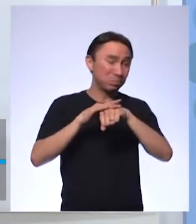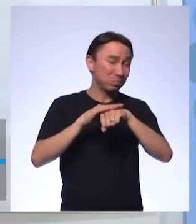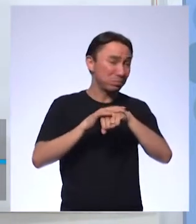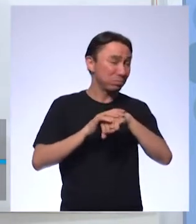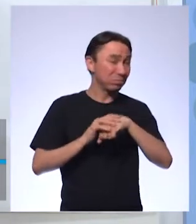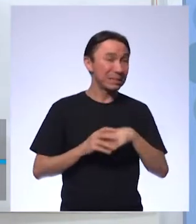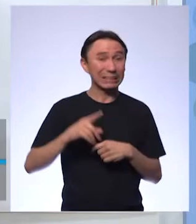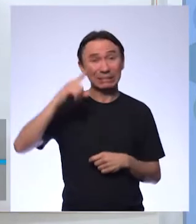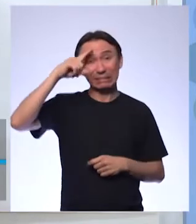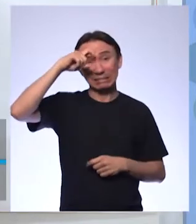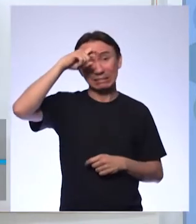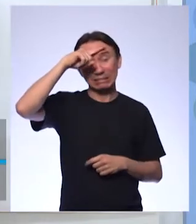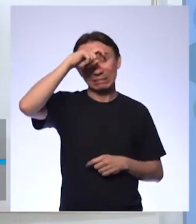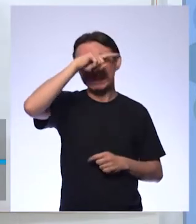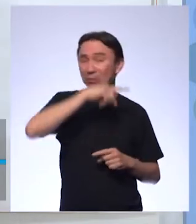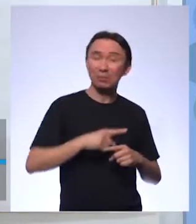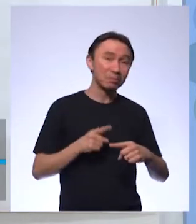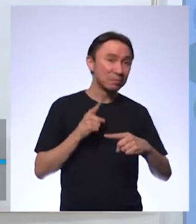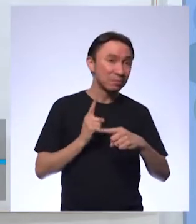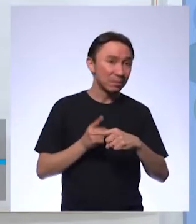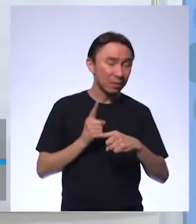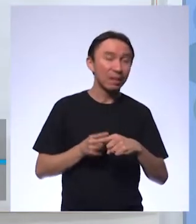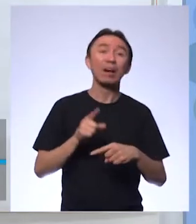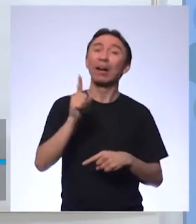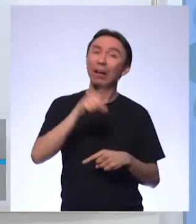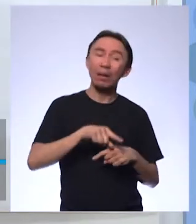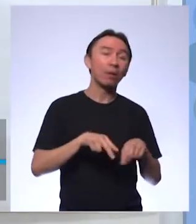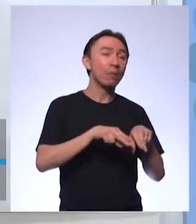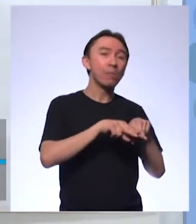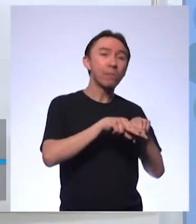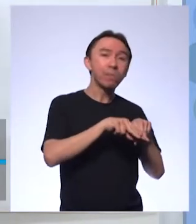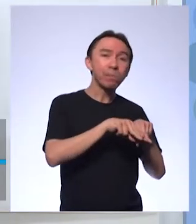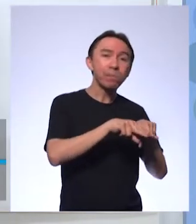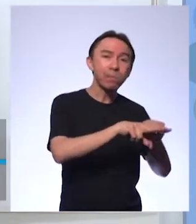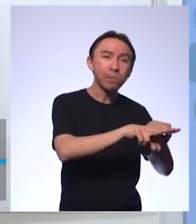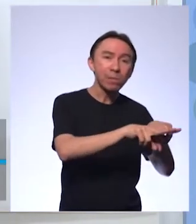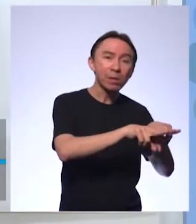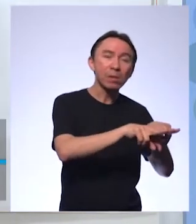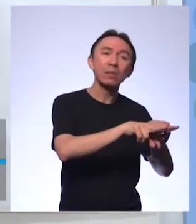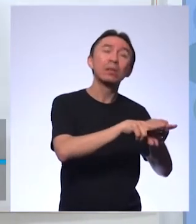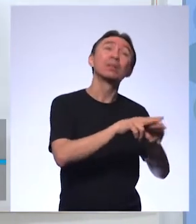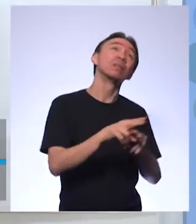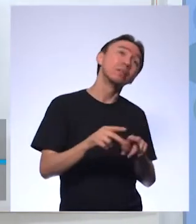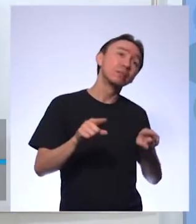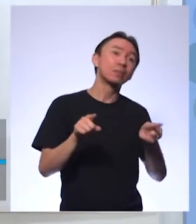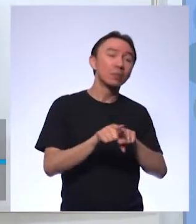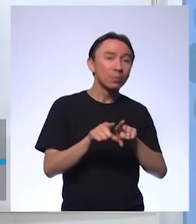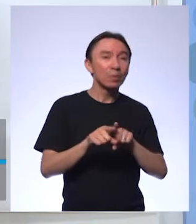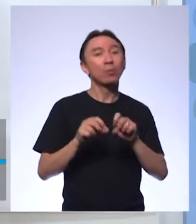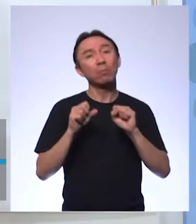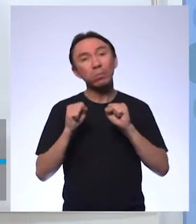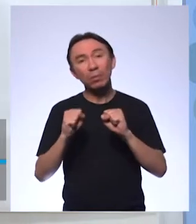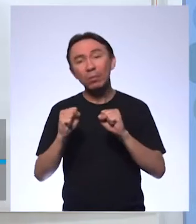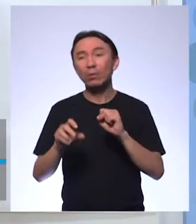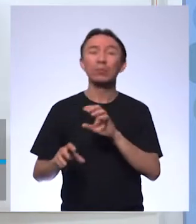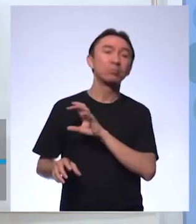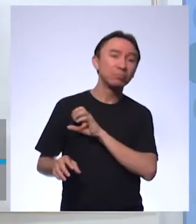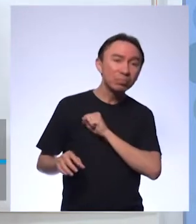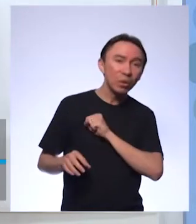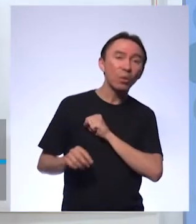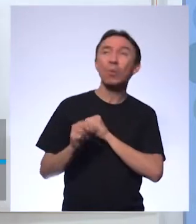porque ela é transmitida de forma sexual também, mas também pode ser transmitida contato com